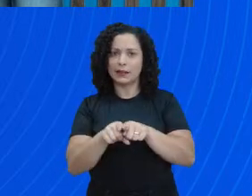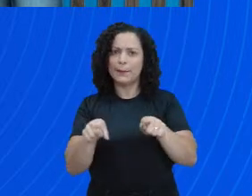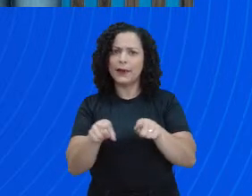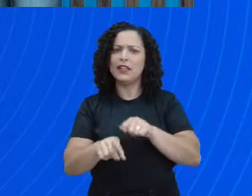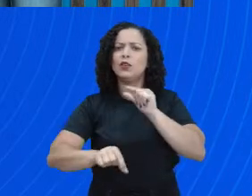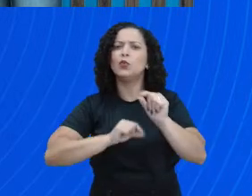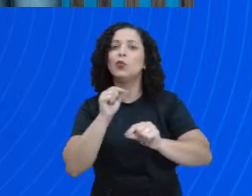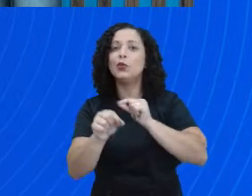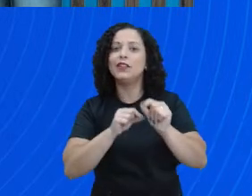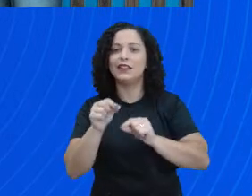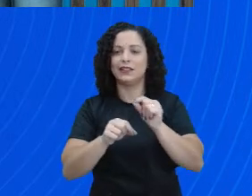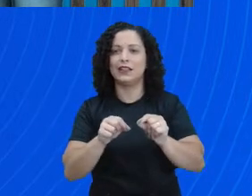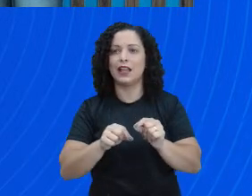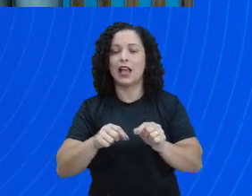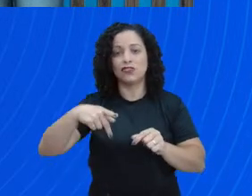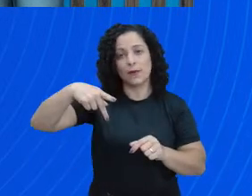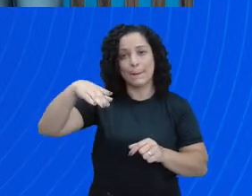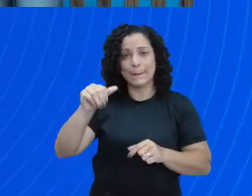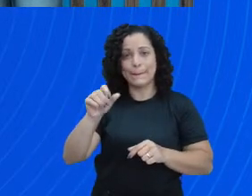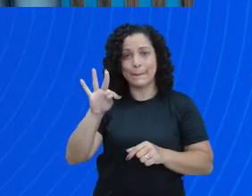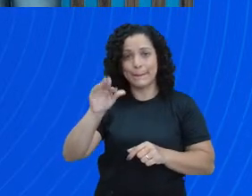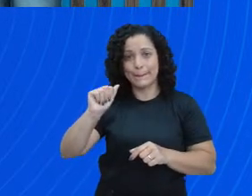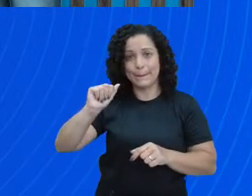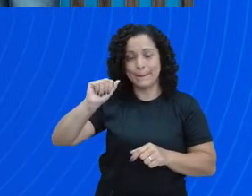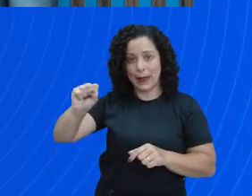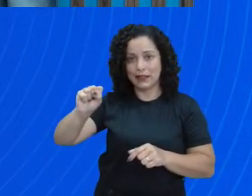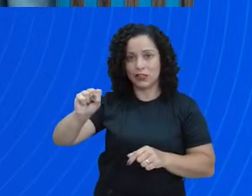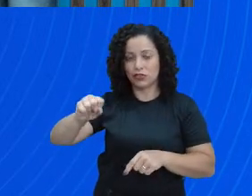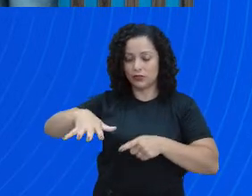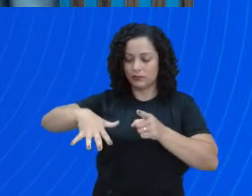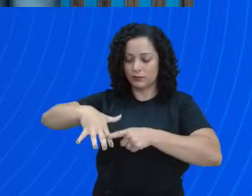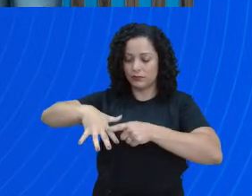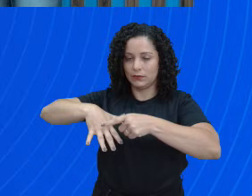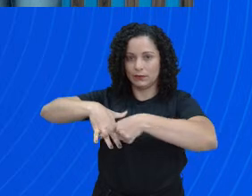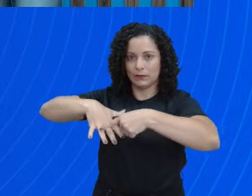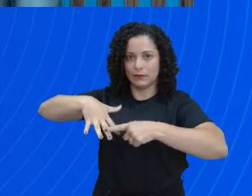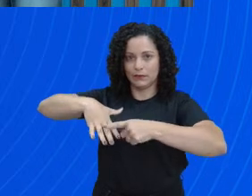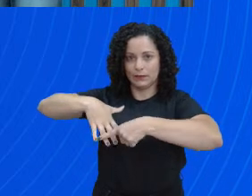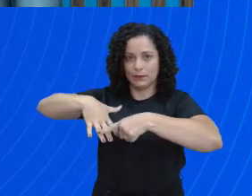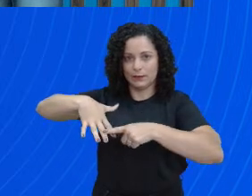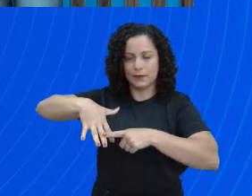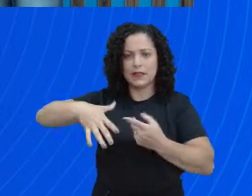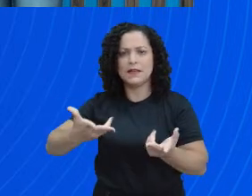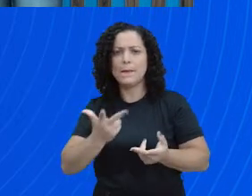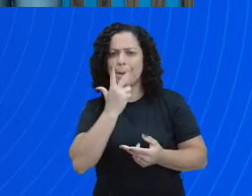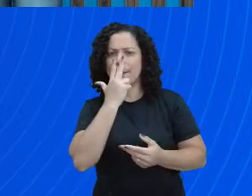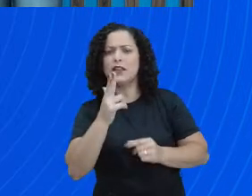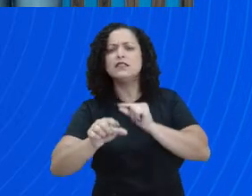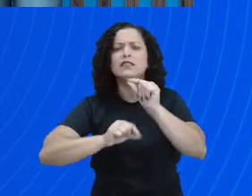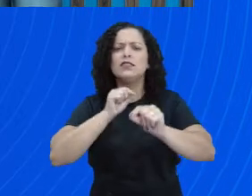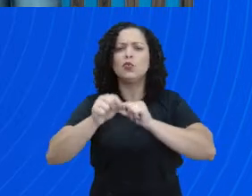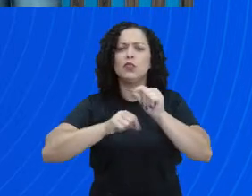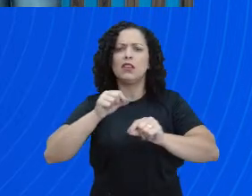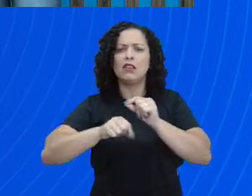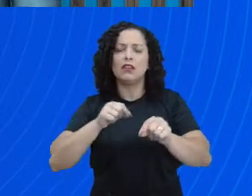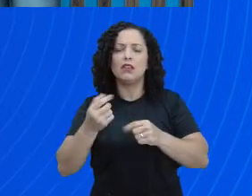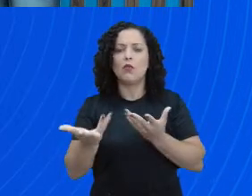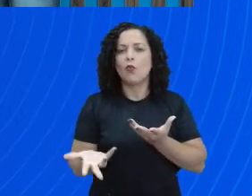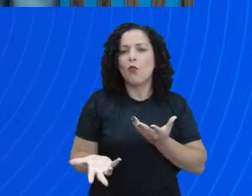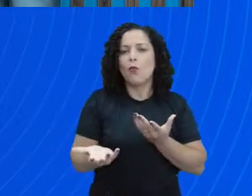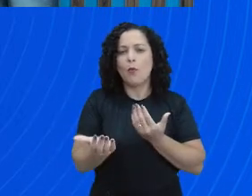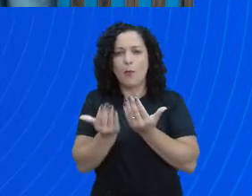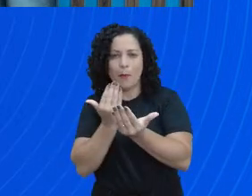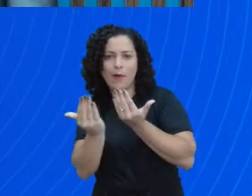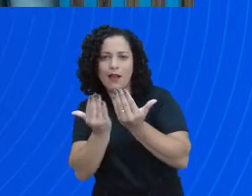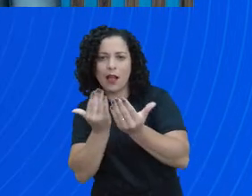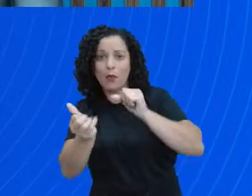questão das patas, né? Os dedos apresentavam um tipo de tecido que parecia mesmo aí, né, como se fosse